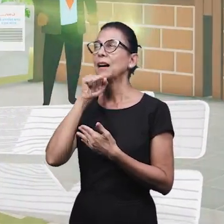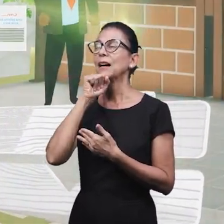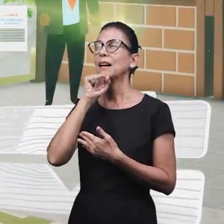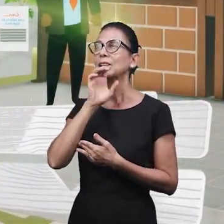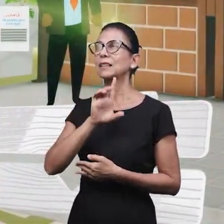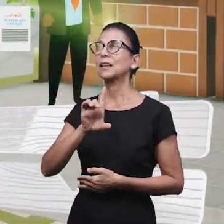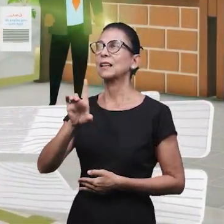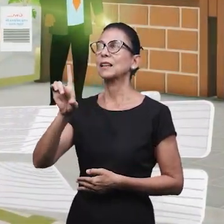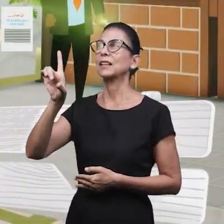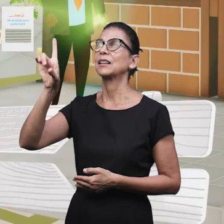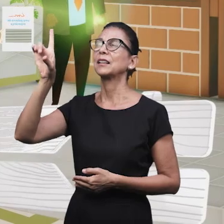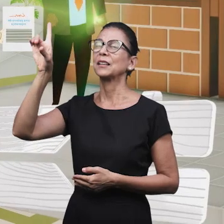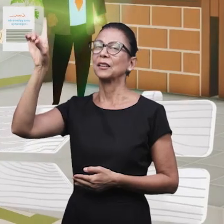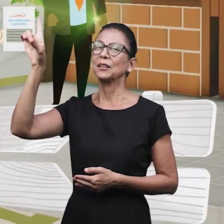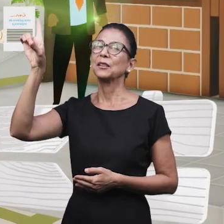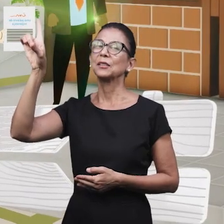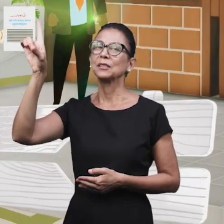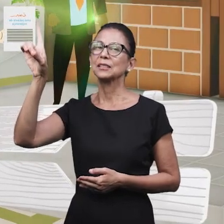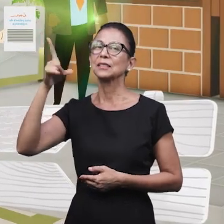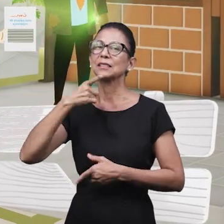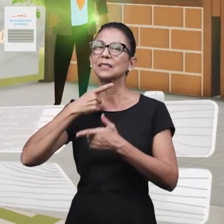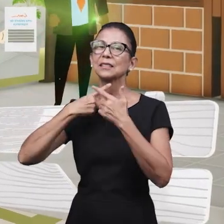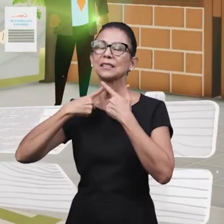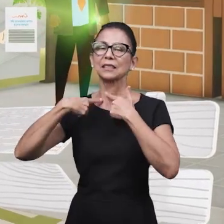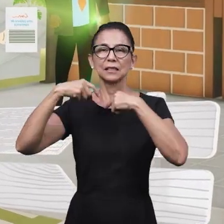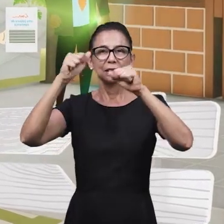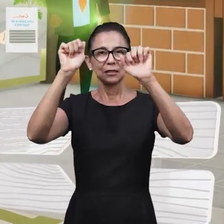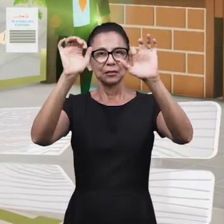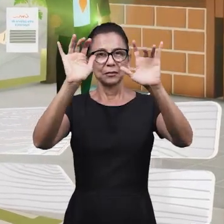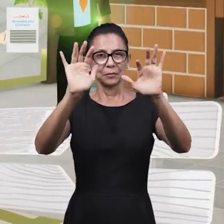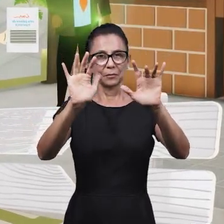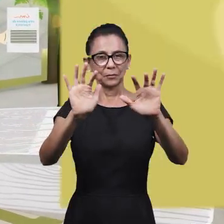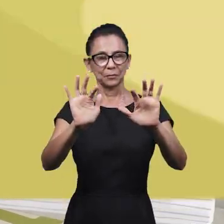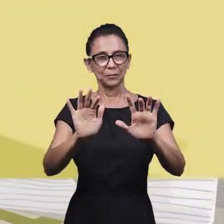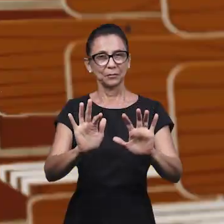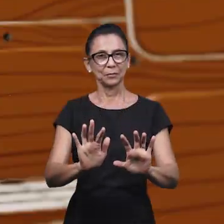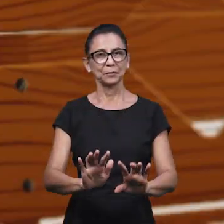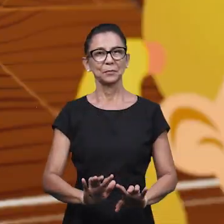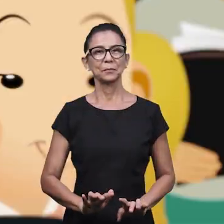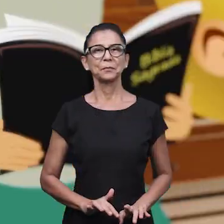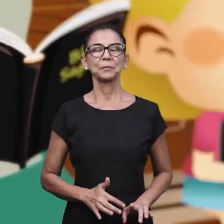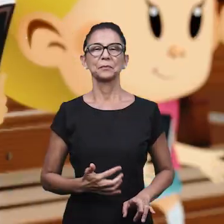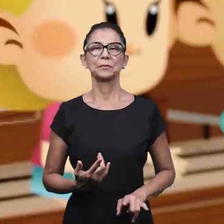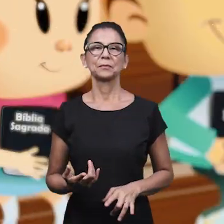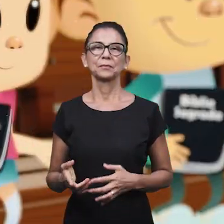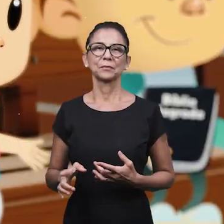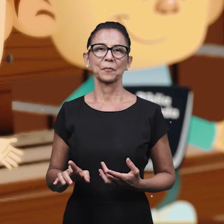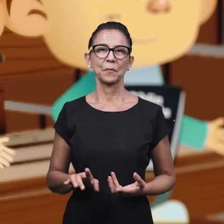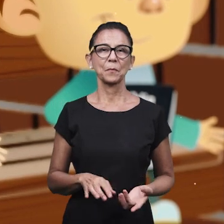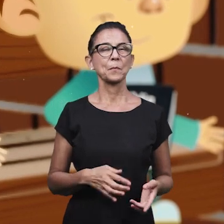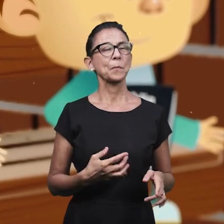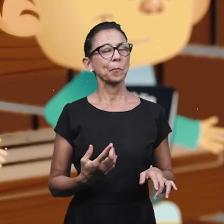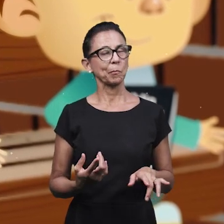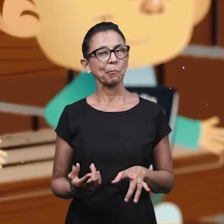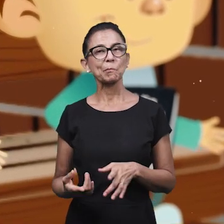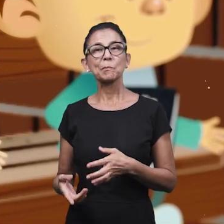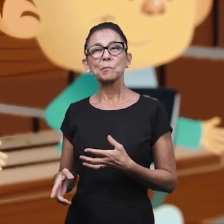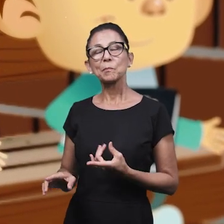Jesus, o Pai Celeste, que deseja a ti todo bem.